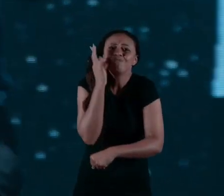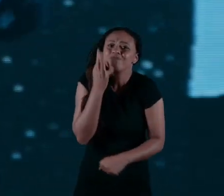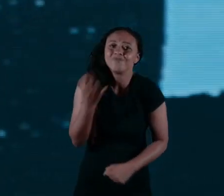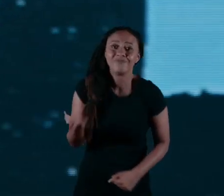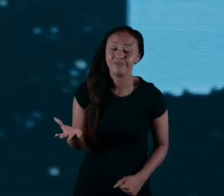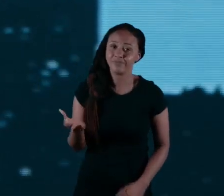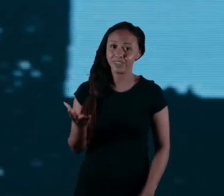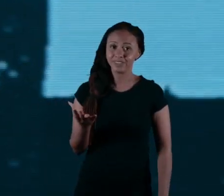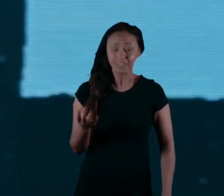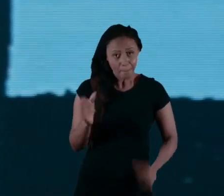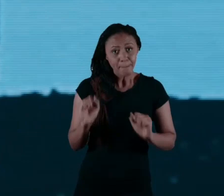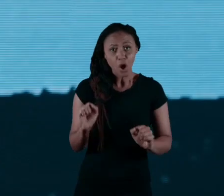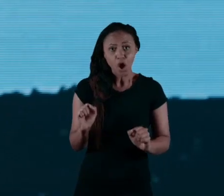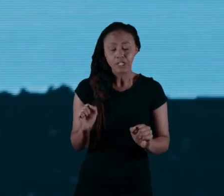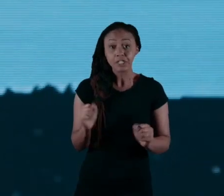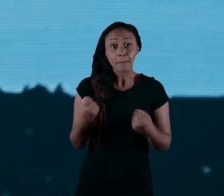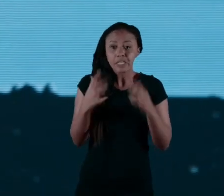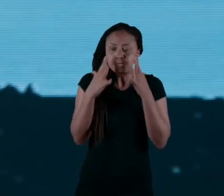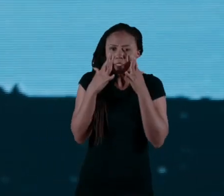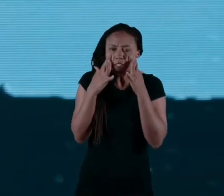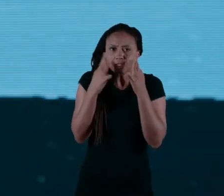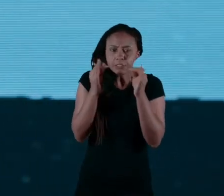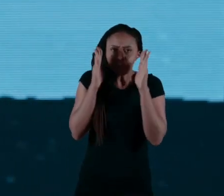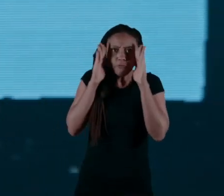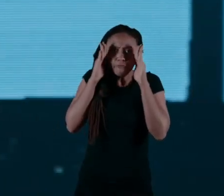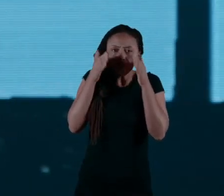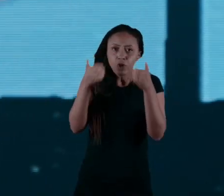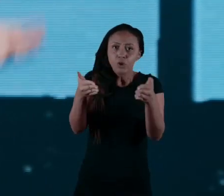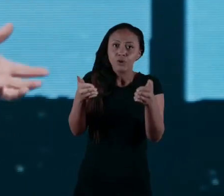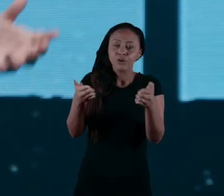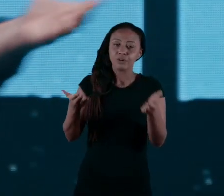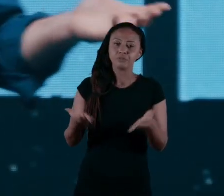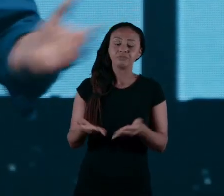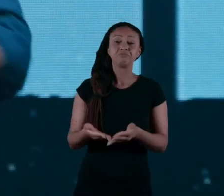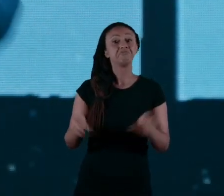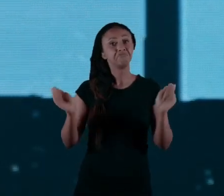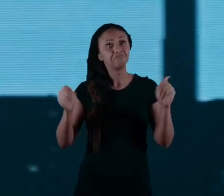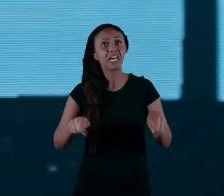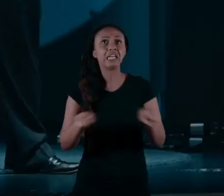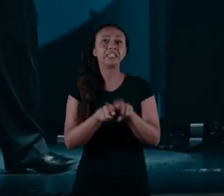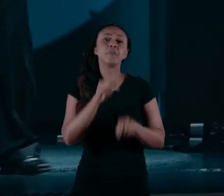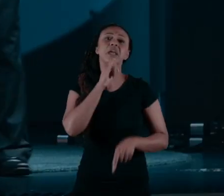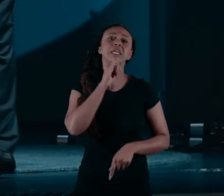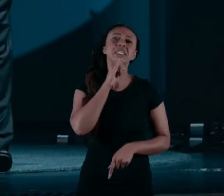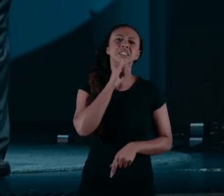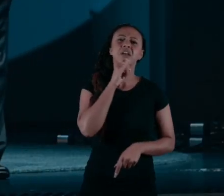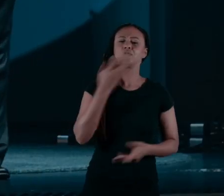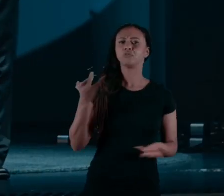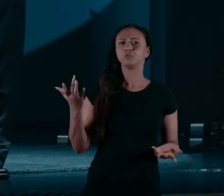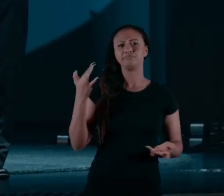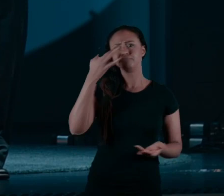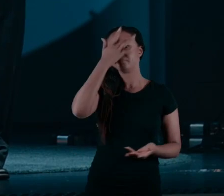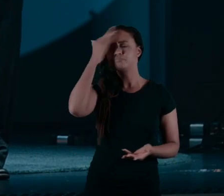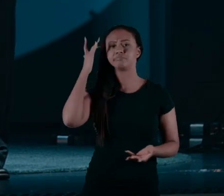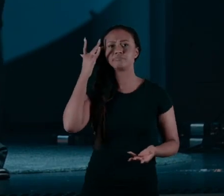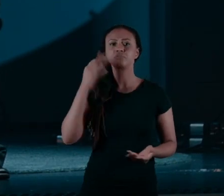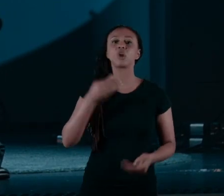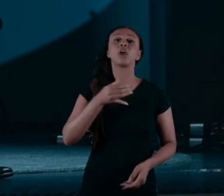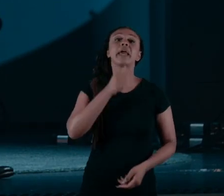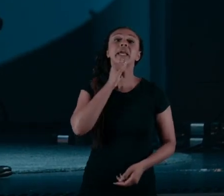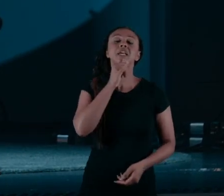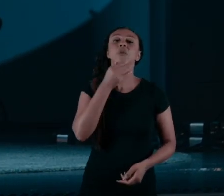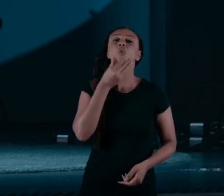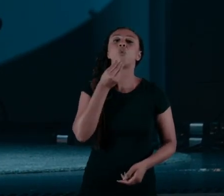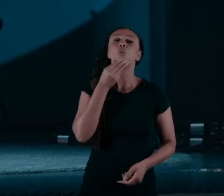Então exige grande concentração. E eu poderia citar alguns gênios, como Michael Phelps